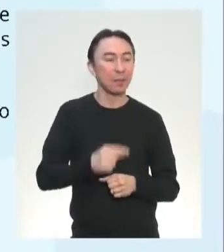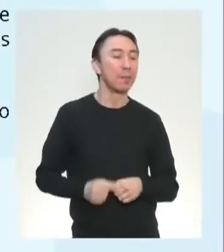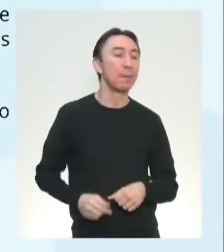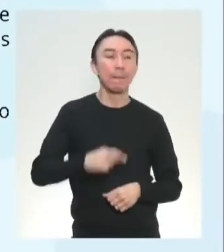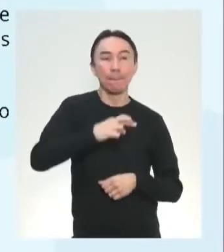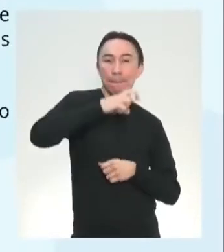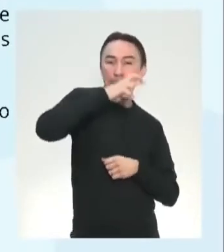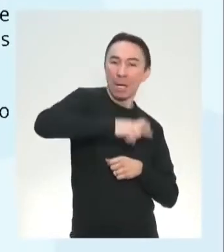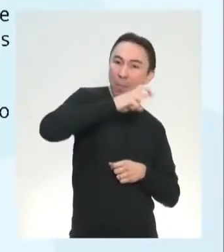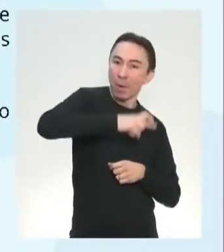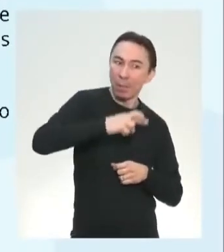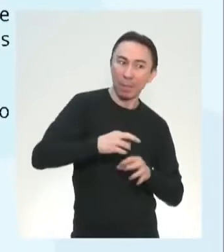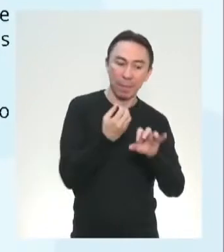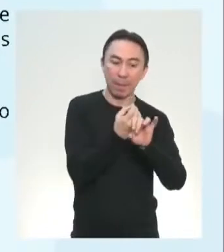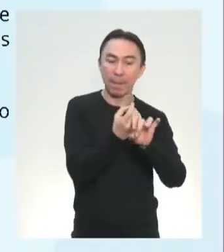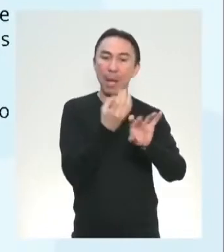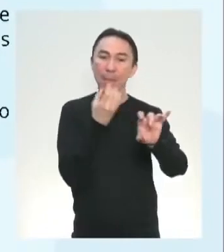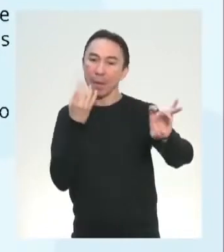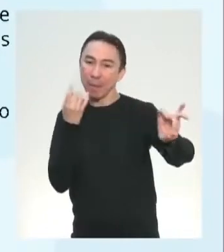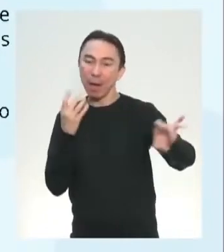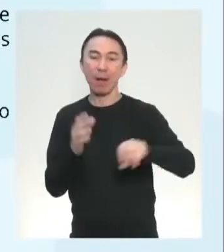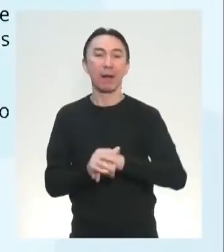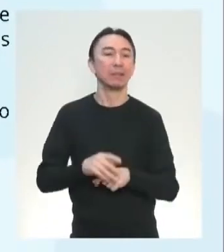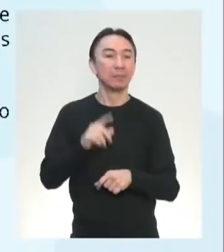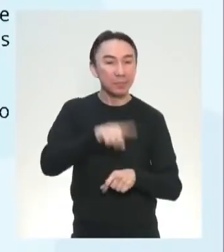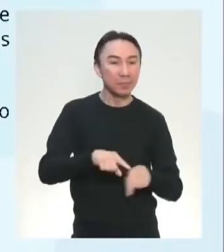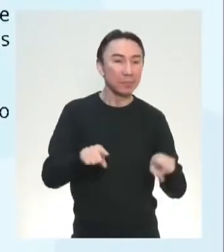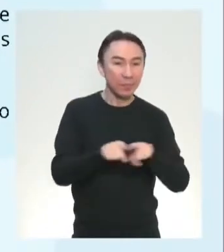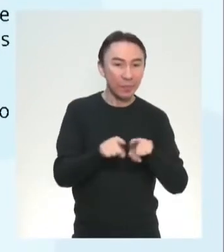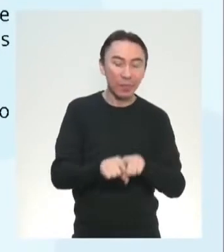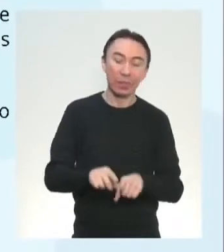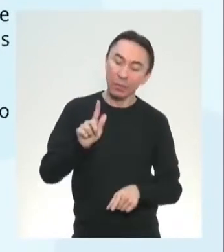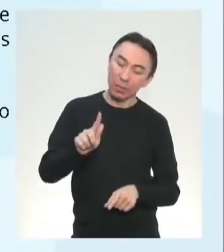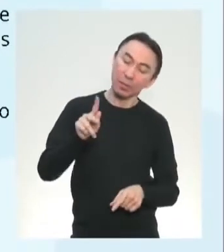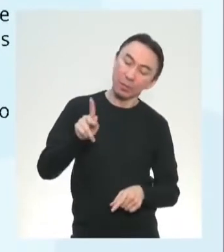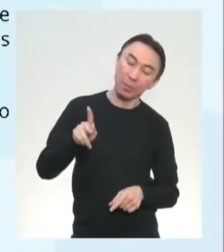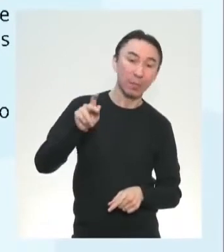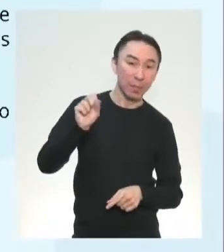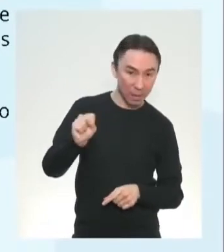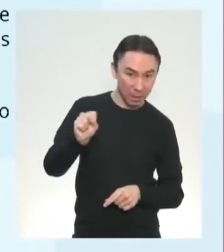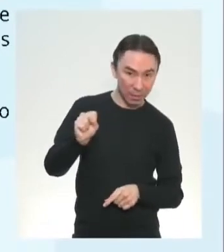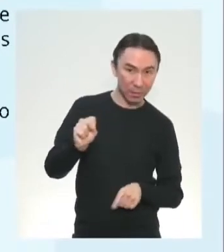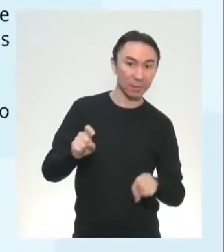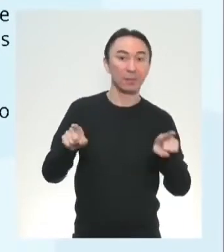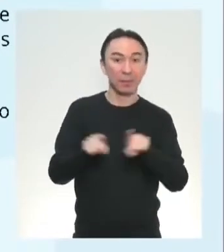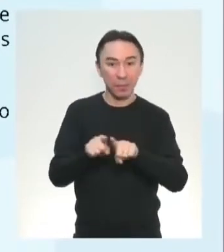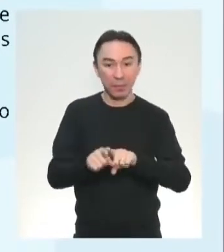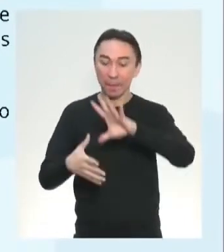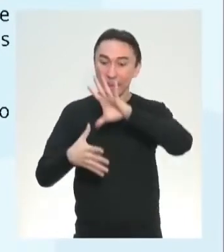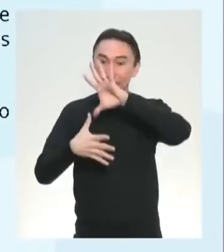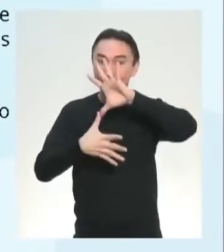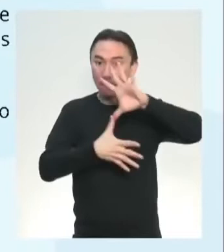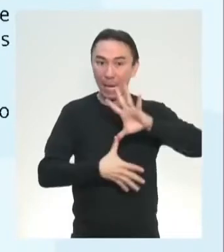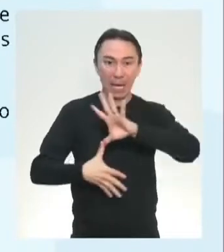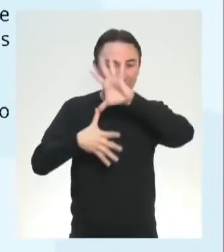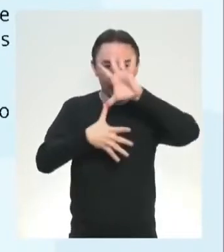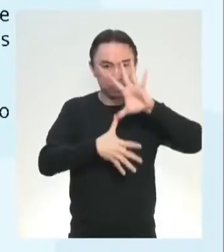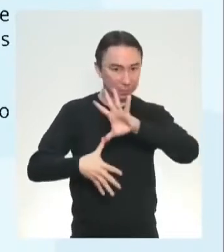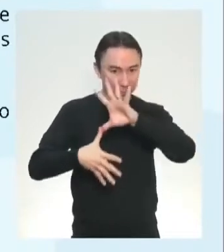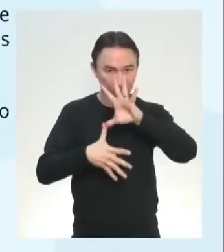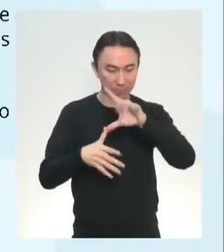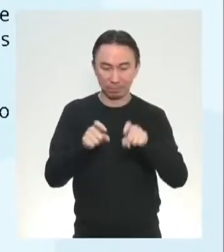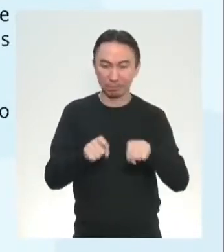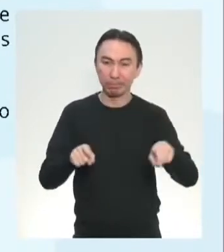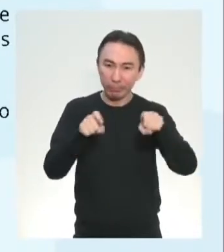informações geográficas, sistema de posicionamento global e cartografia digital. E